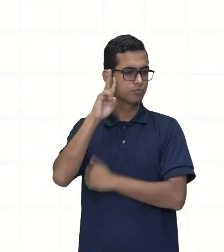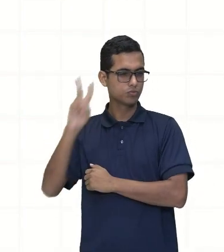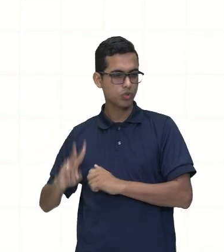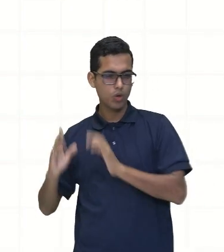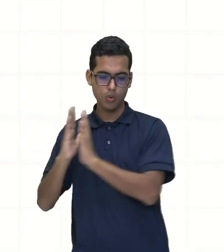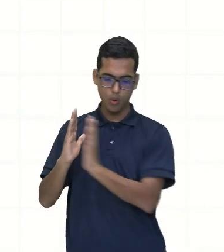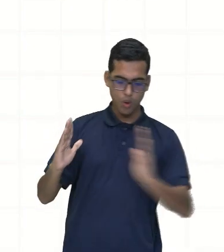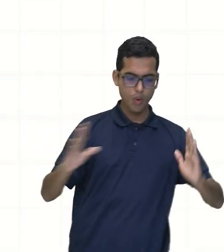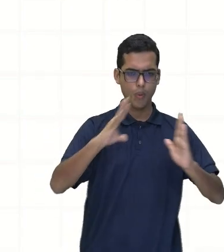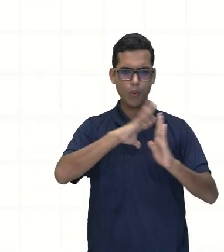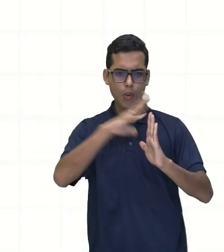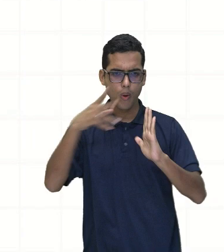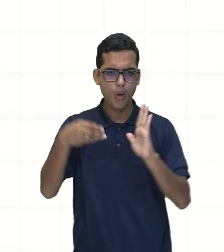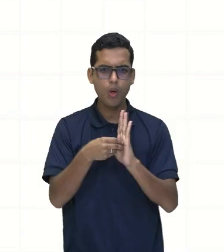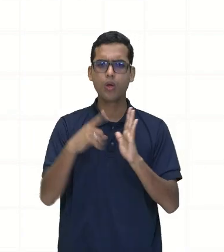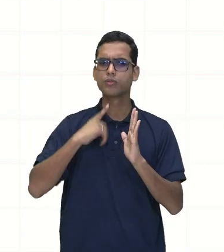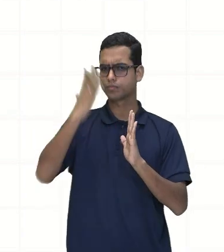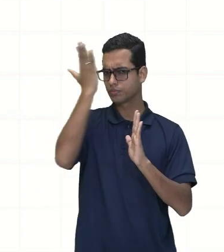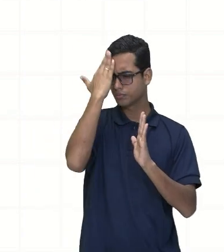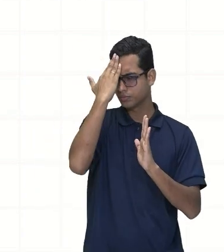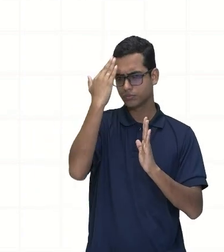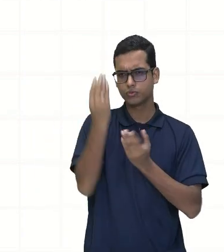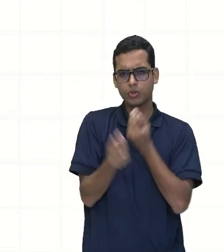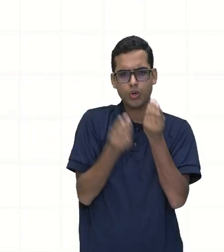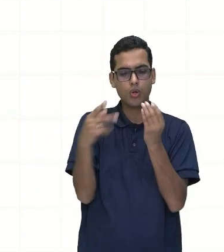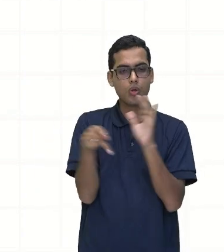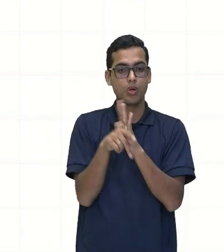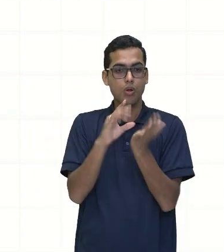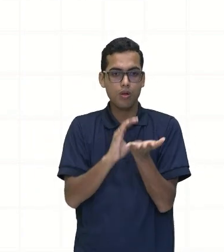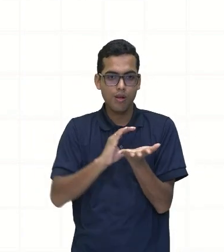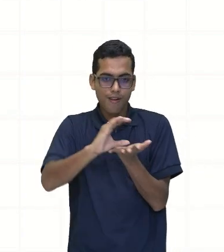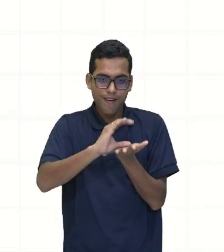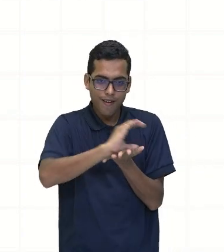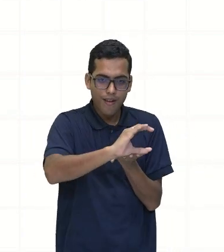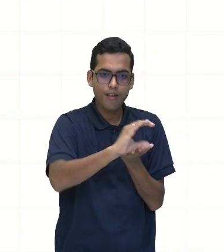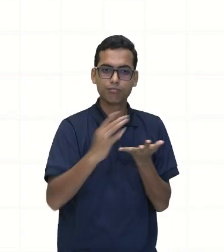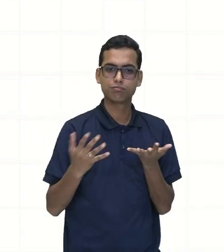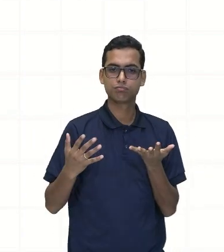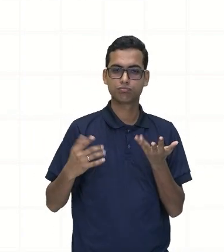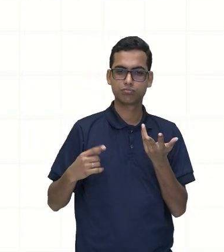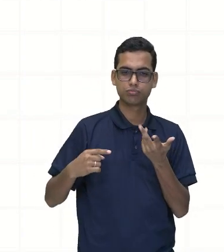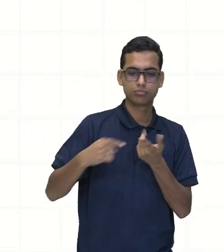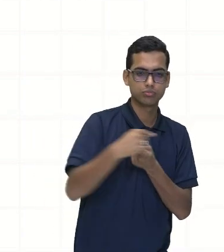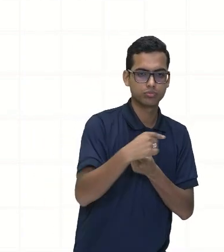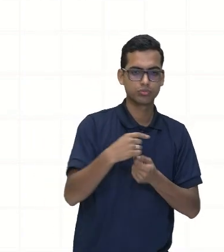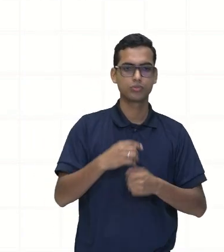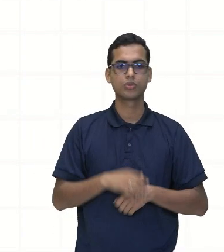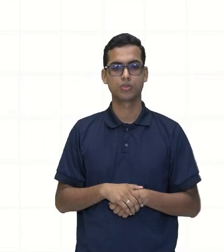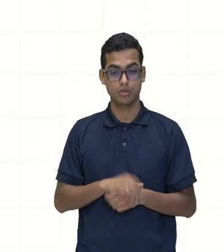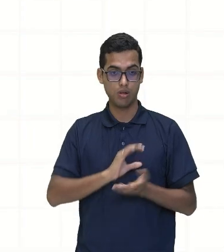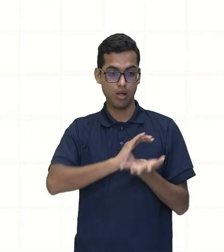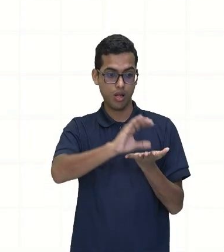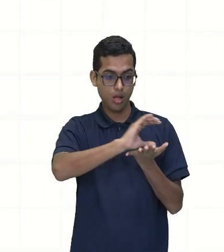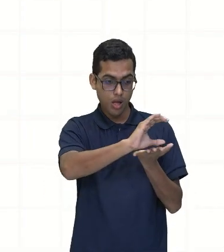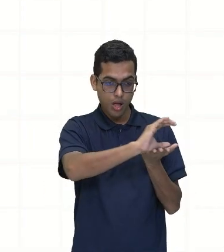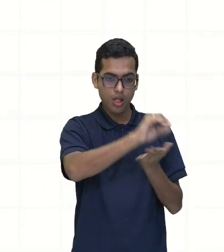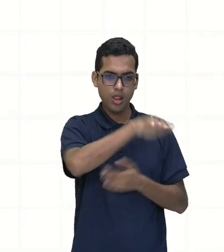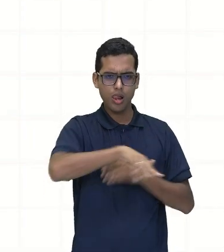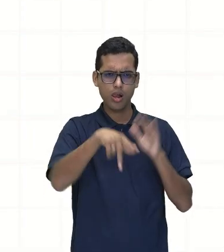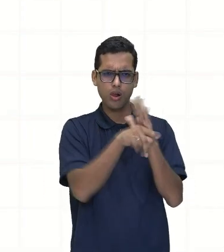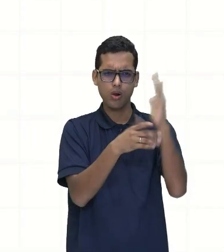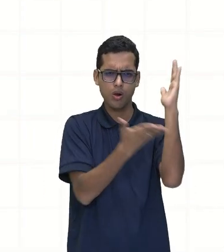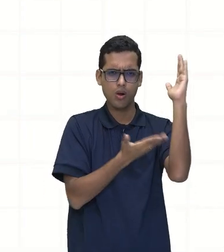da Amazônia, e os investimentos na atividade eles acabaram diminuindo, né, que é onde a gente